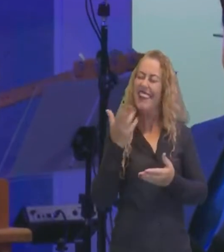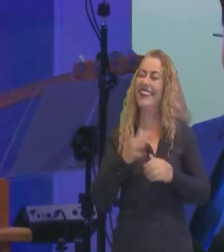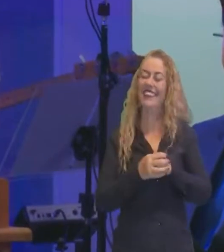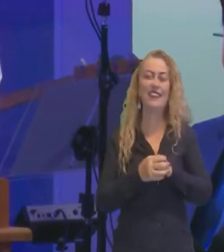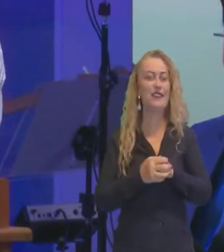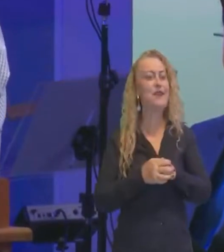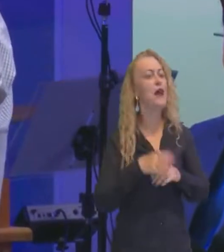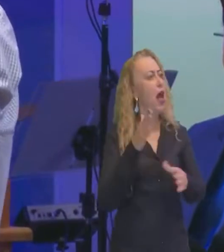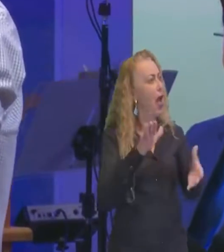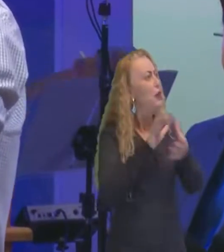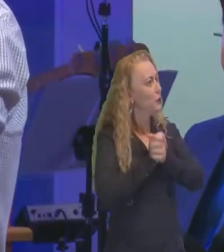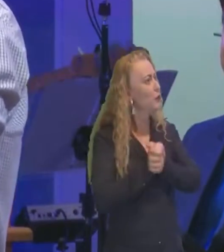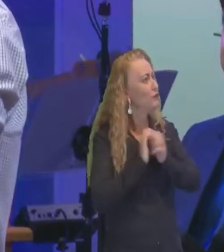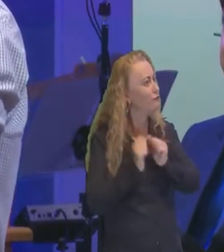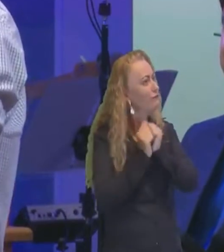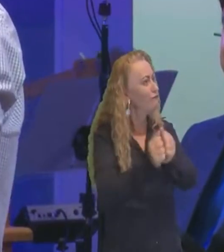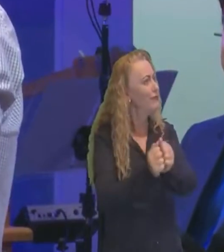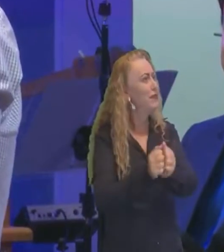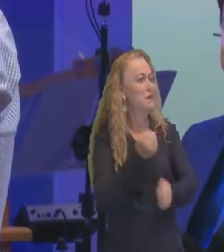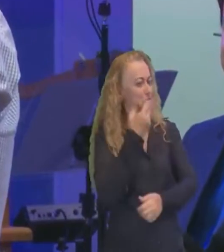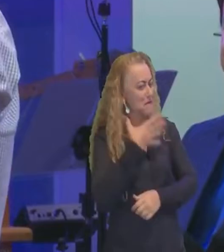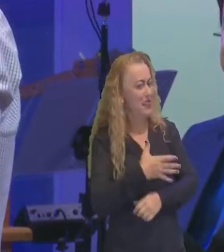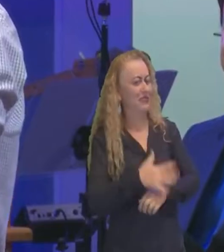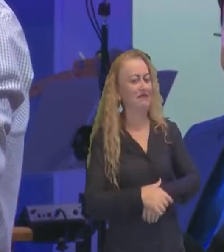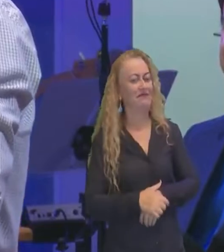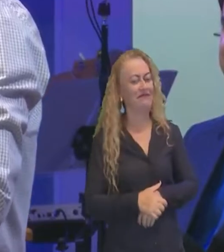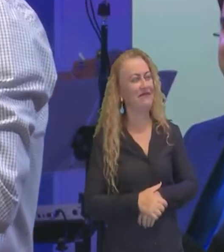muito bem. Ela lá.